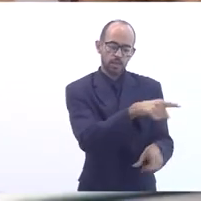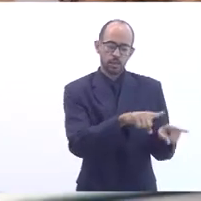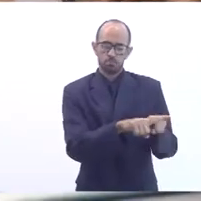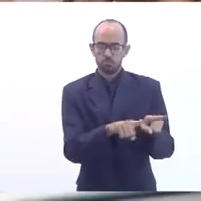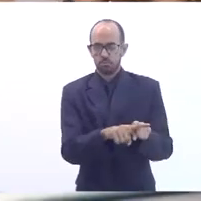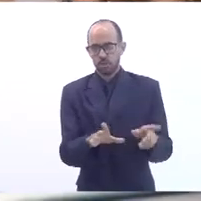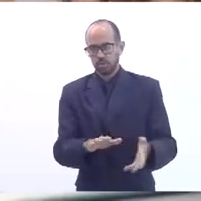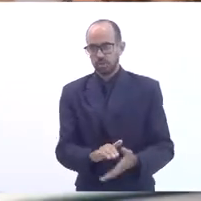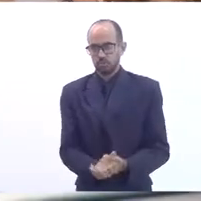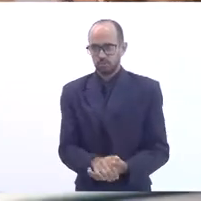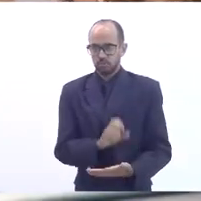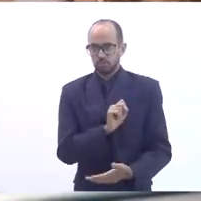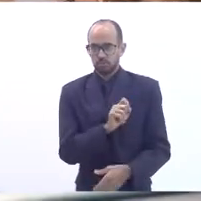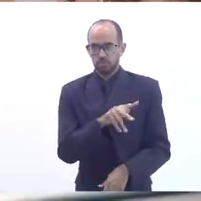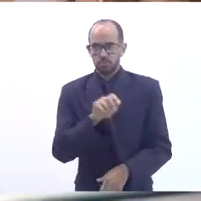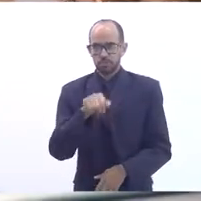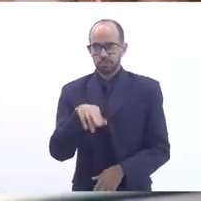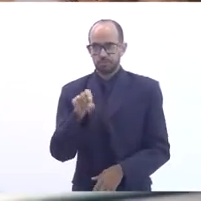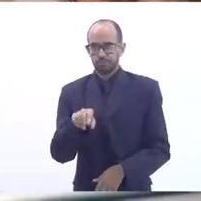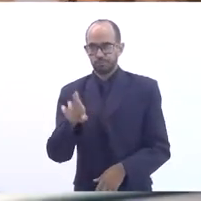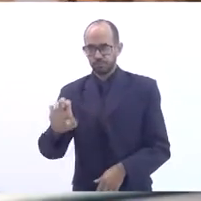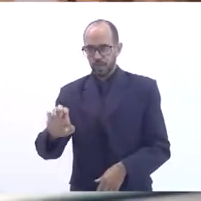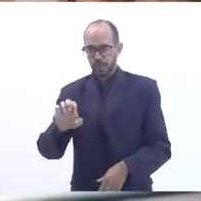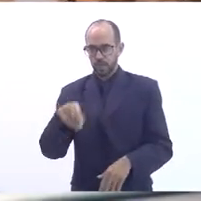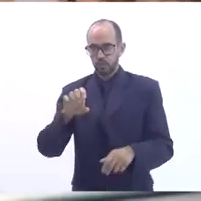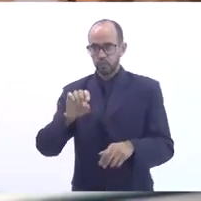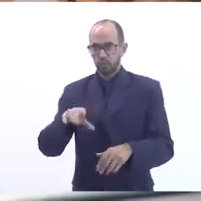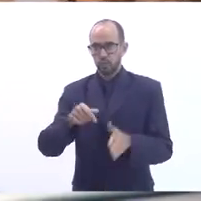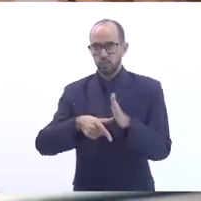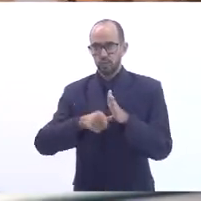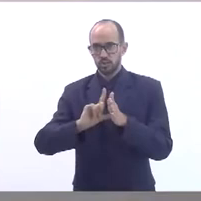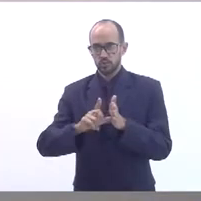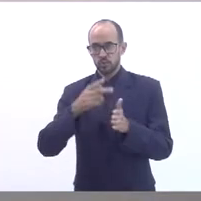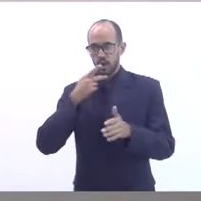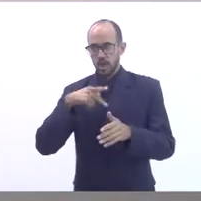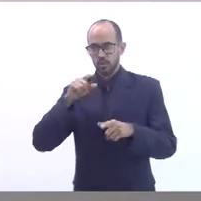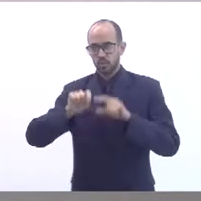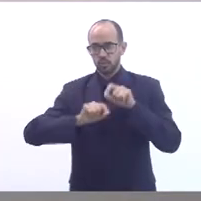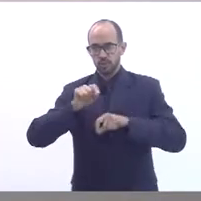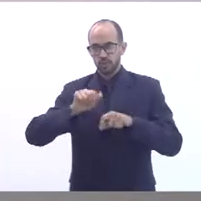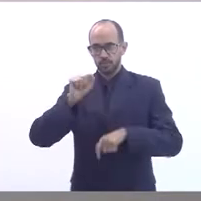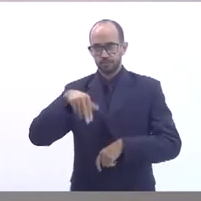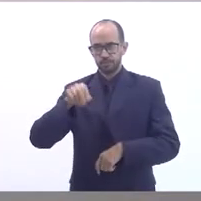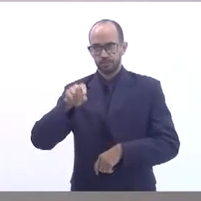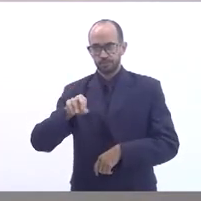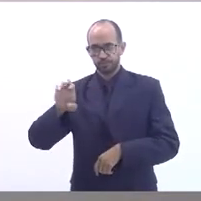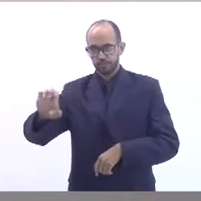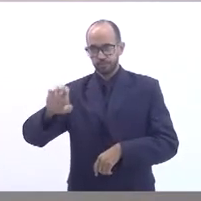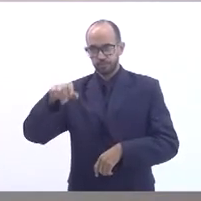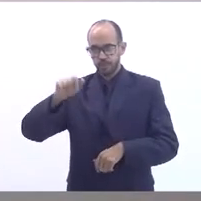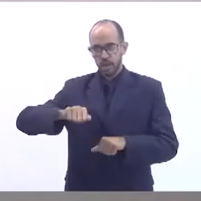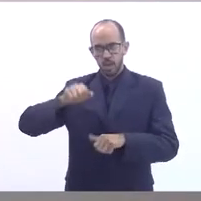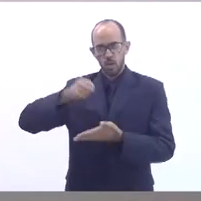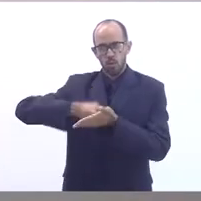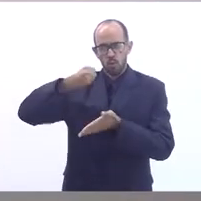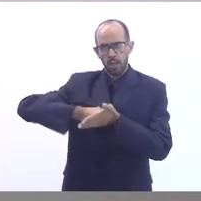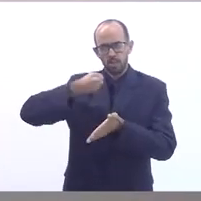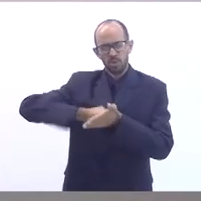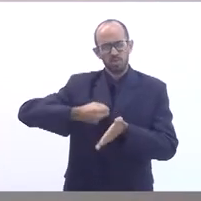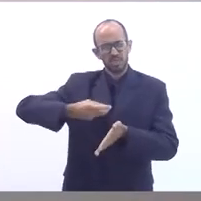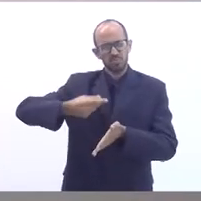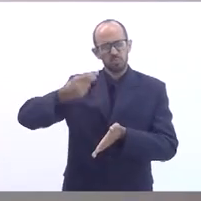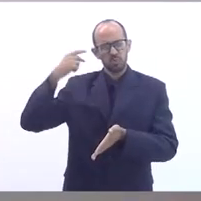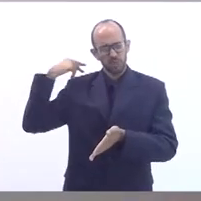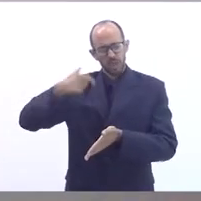então e ligava o Andreia eu queria só dizer o seguinte o André um militante antigo consciente estudioso